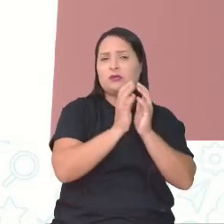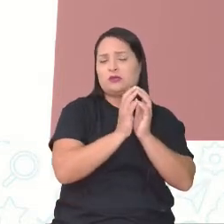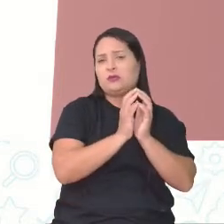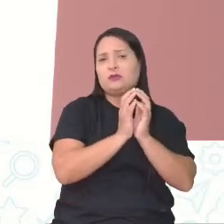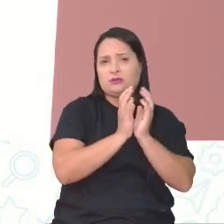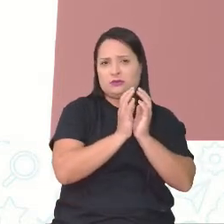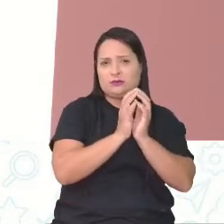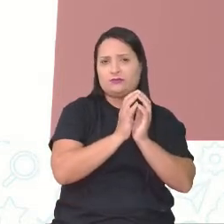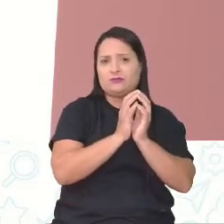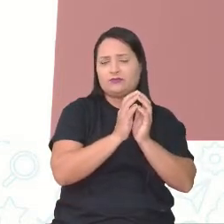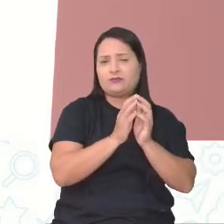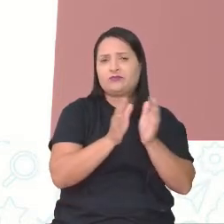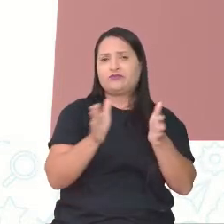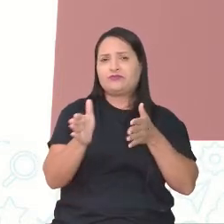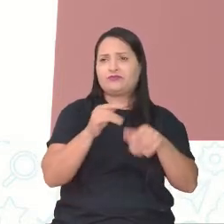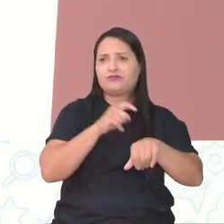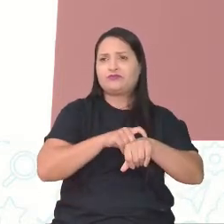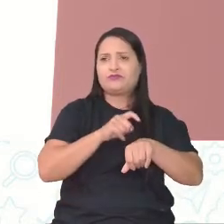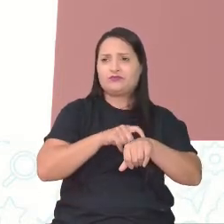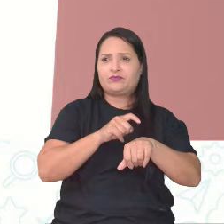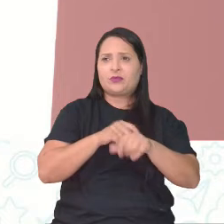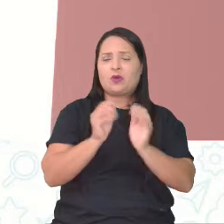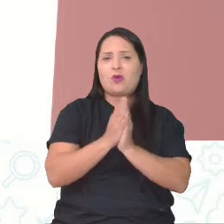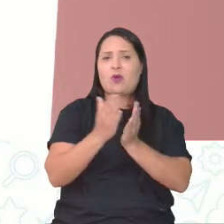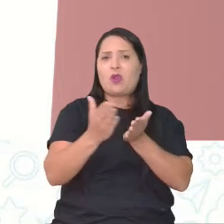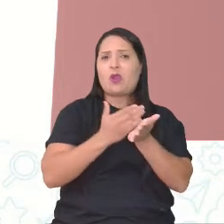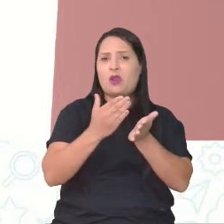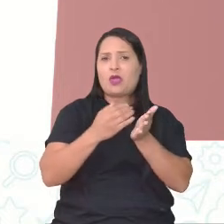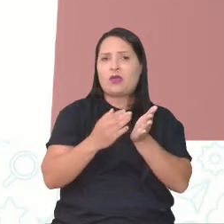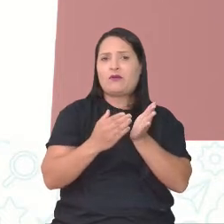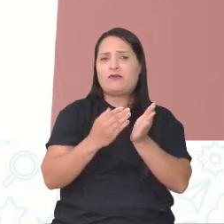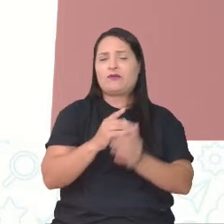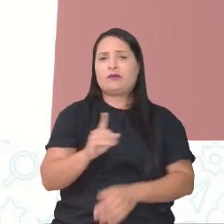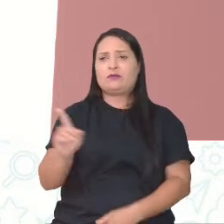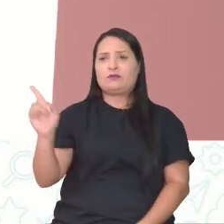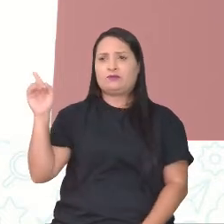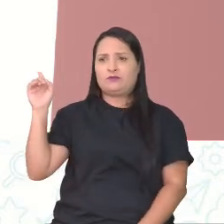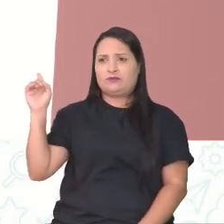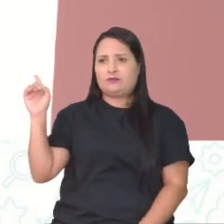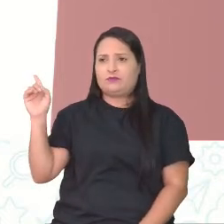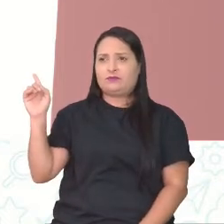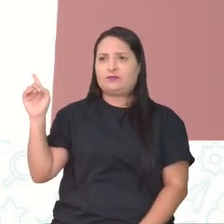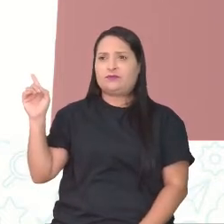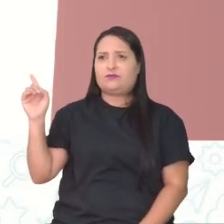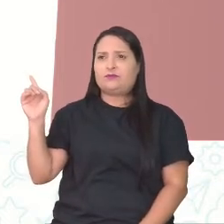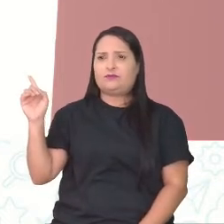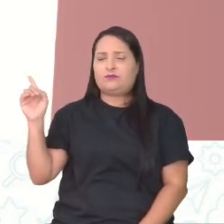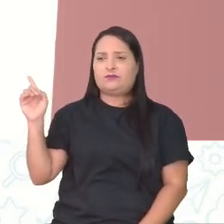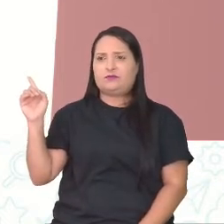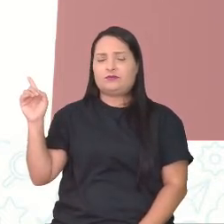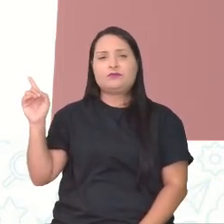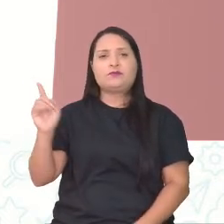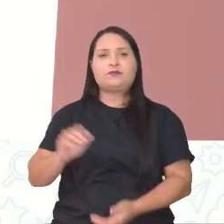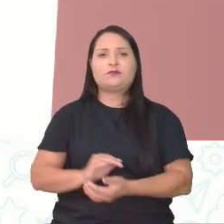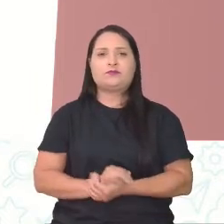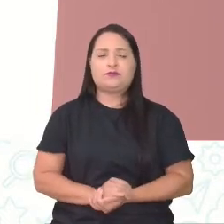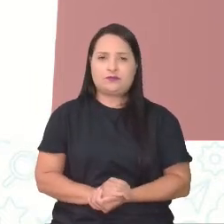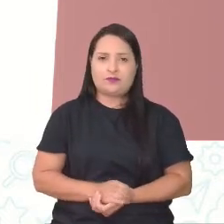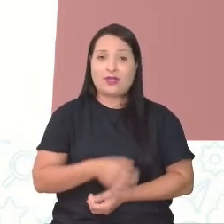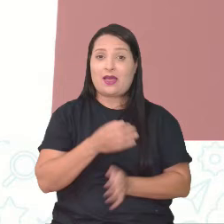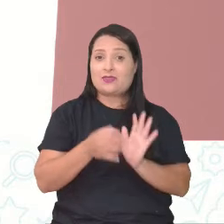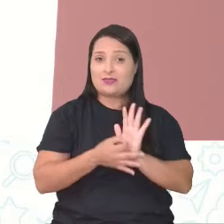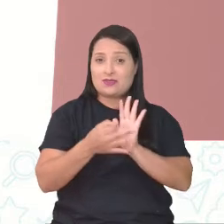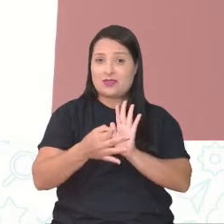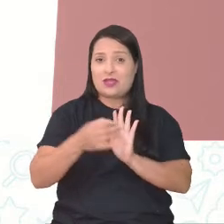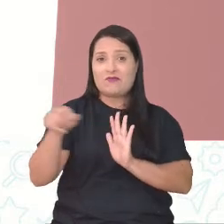aí, nesse livro aí, olha, o Lufá Rufino, certo? Então, fica essa dica